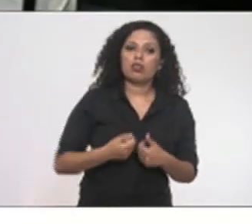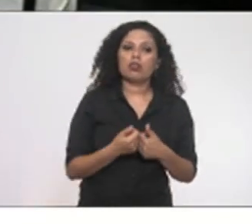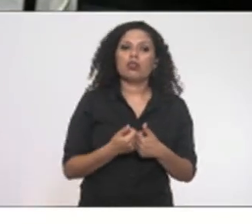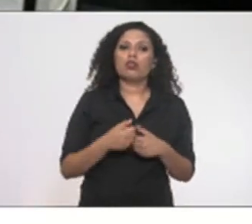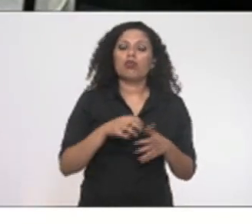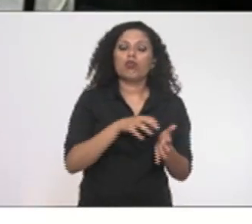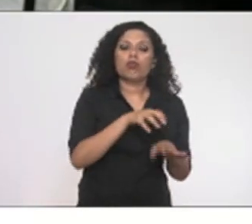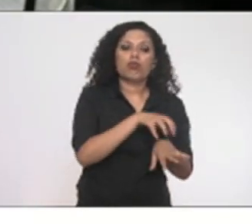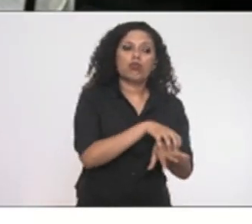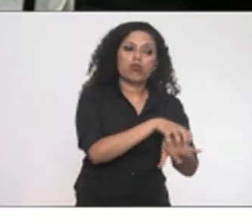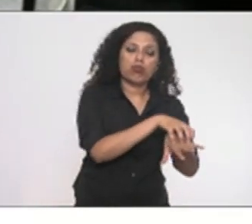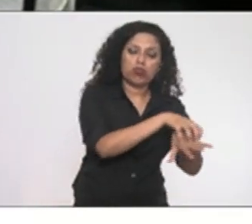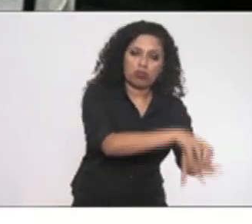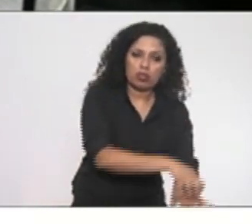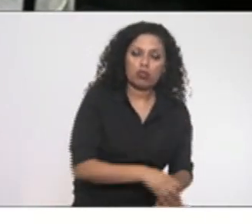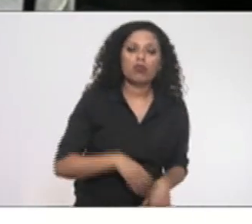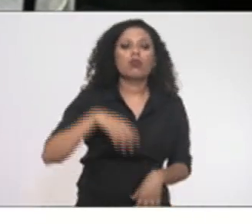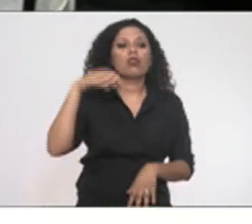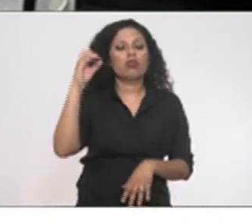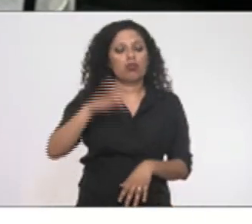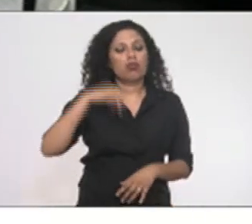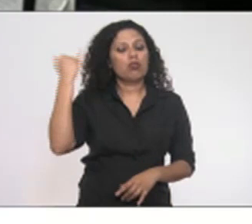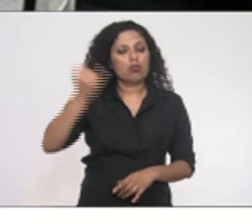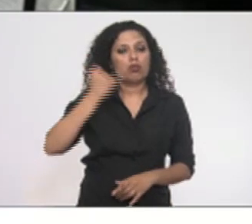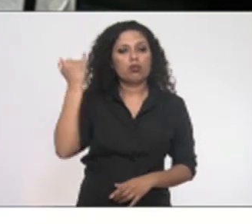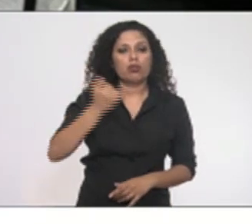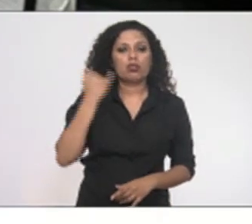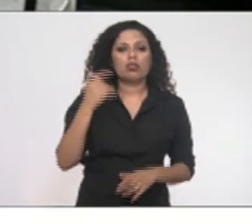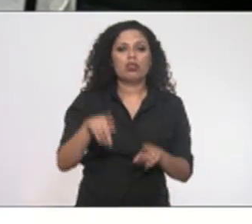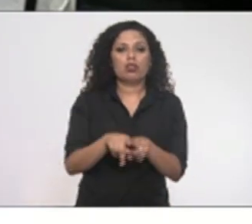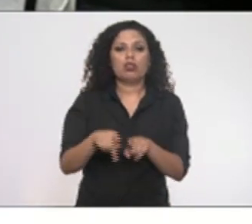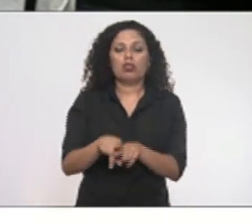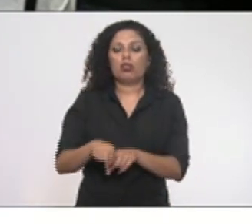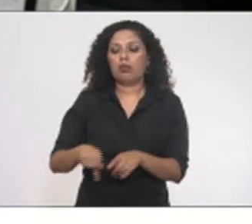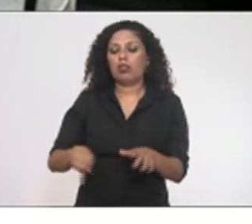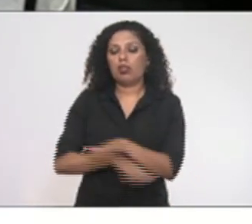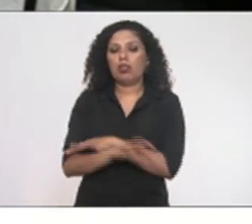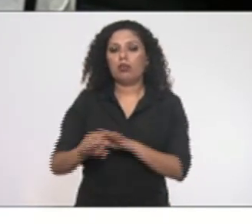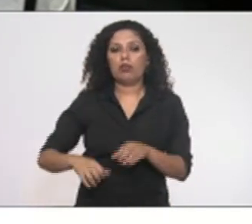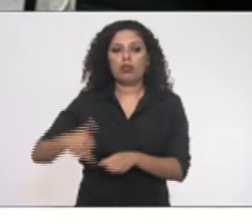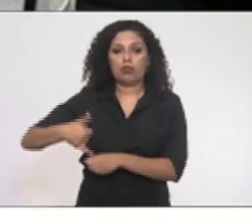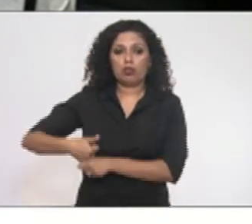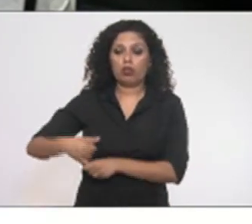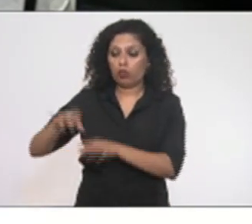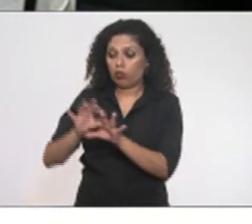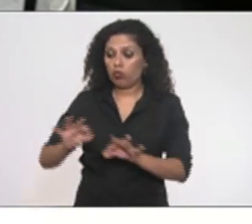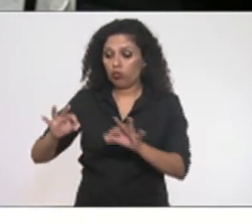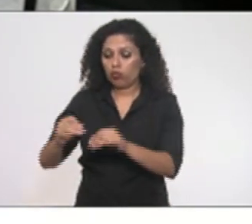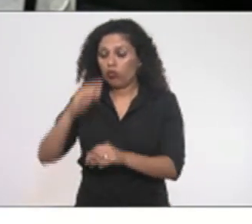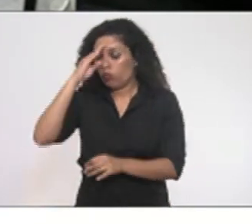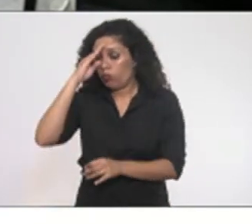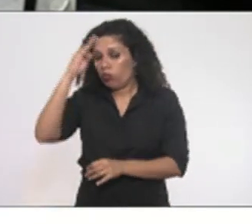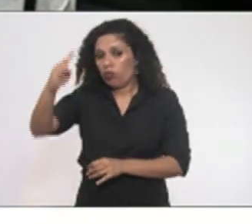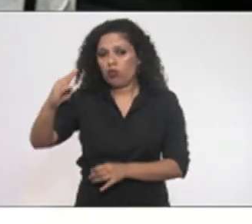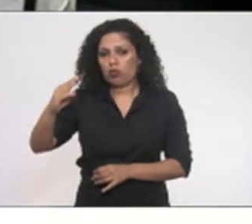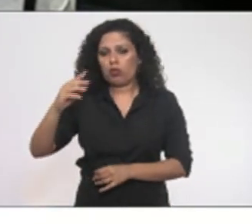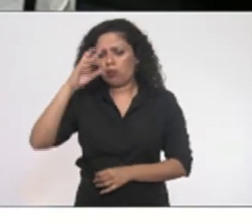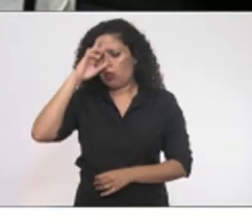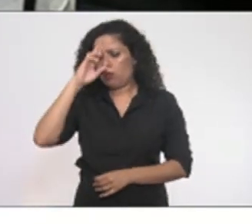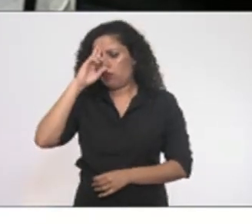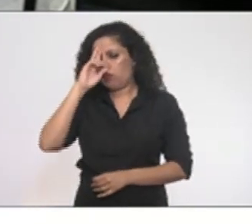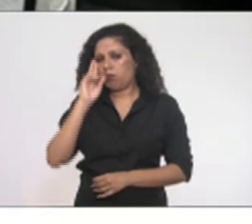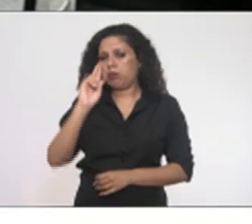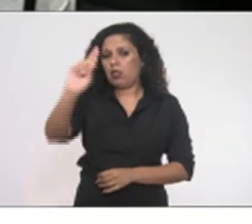Isso é muito importante também. A Petrobras, até algum tempo atrás, era dona de todos os gasodutos também. Ela nomeava,